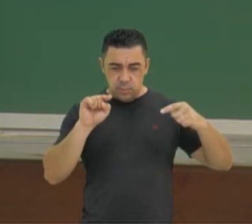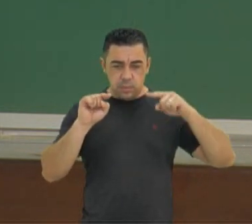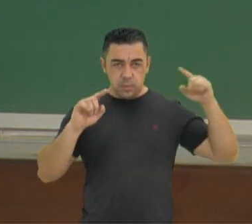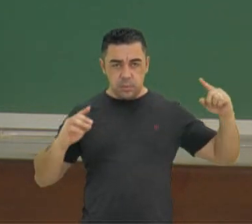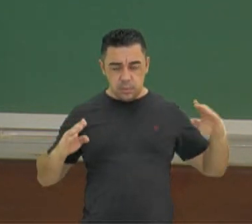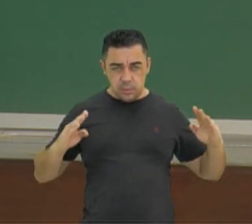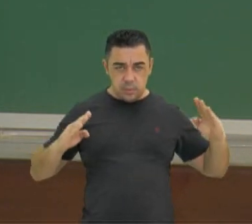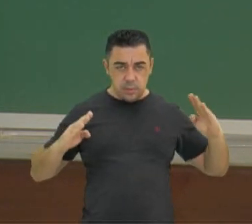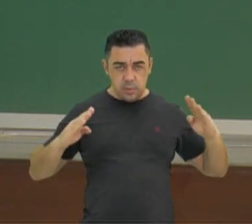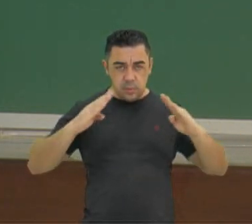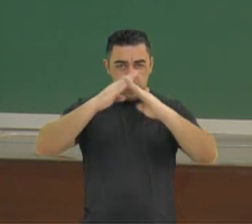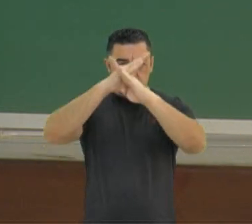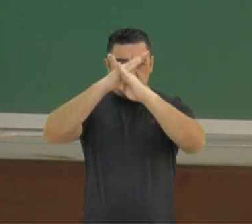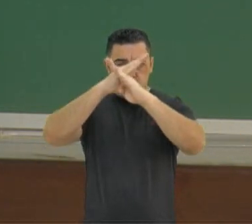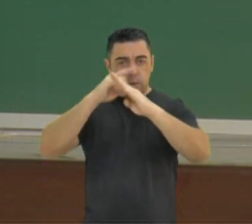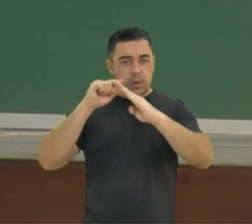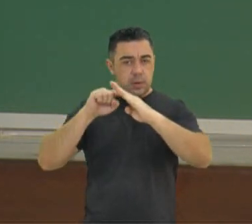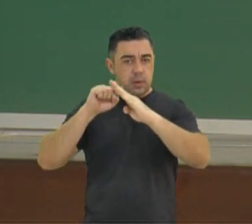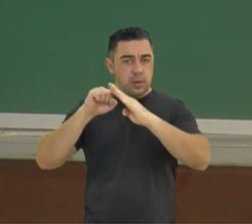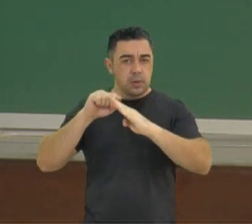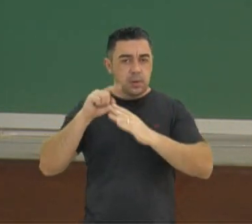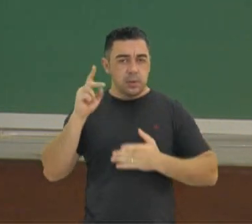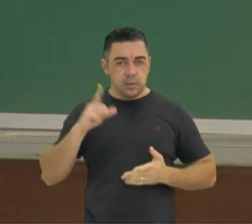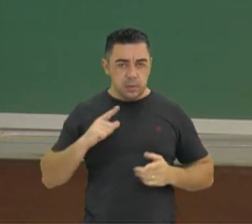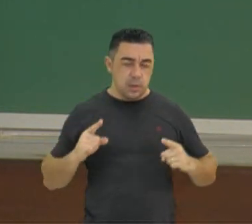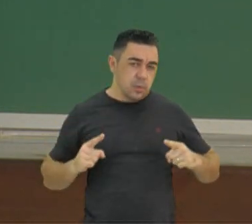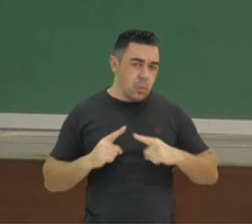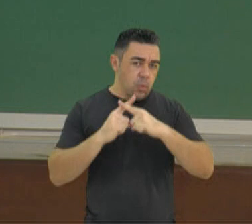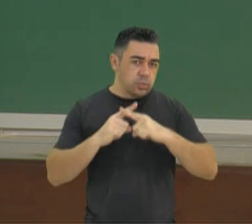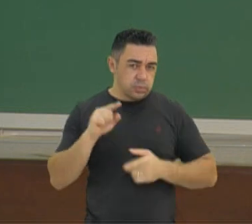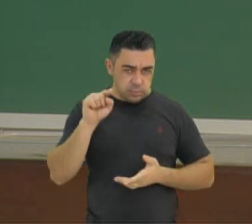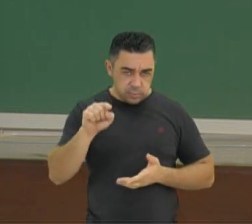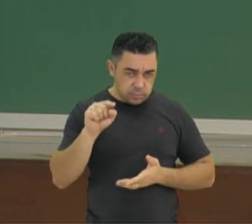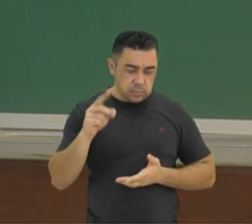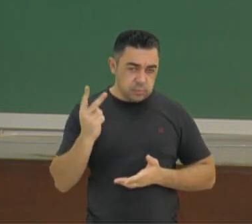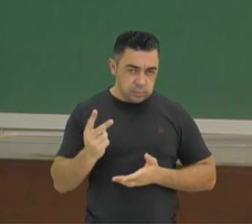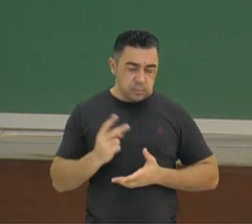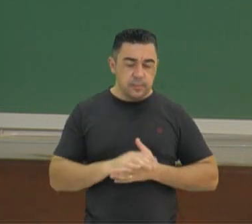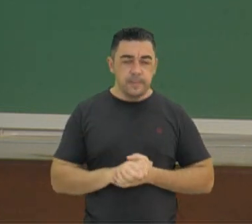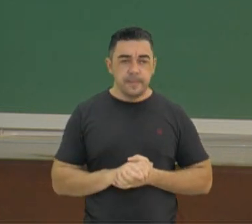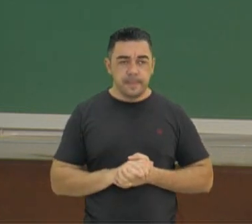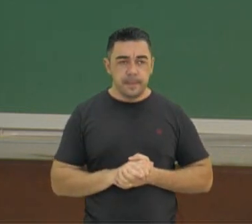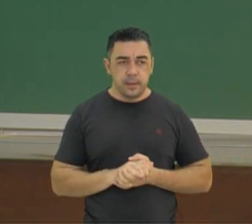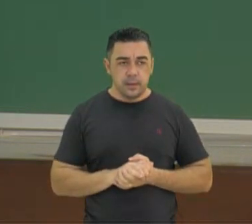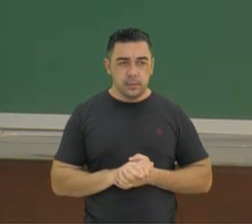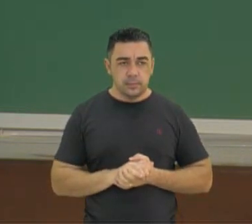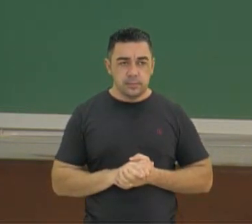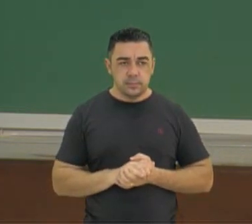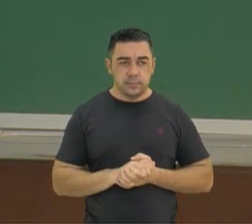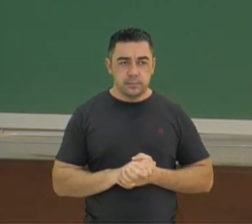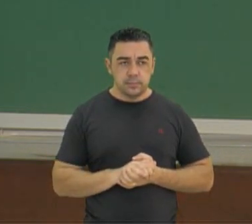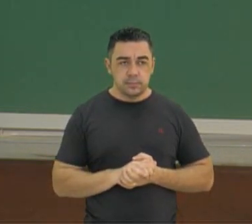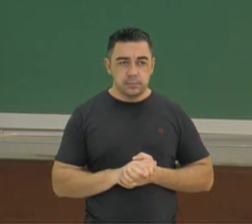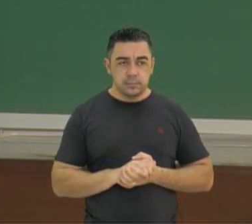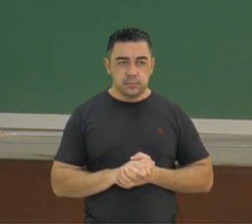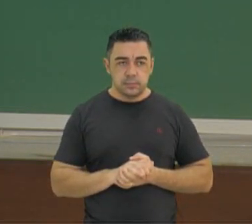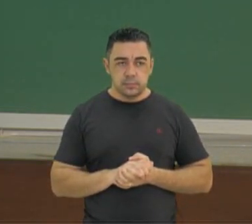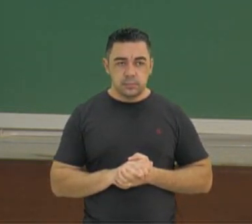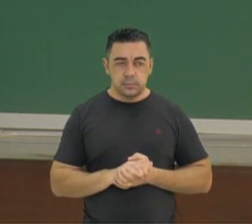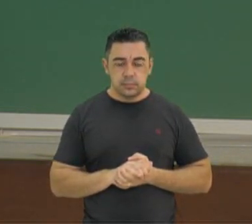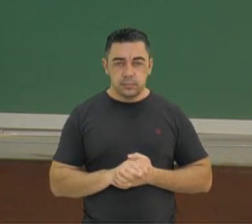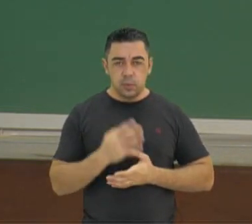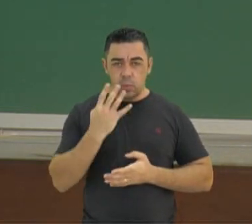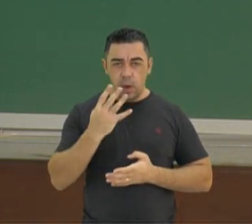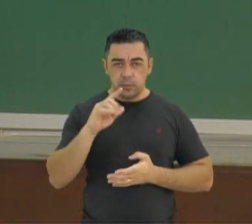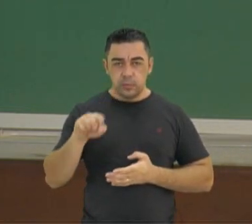retas, né, elas têm o mesmo ponto em comum. As retas ali, né, no